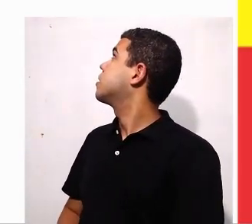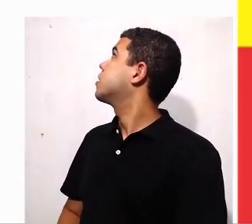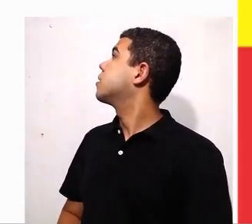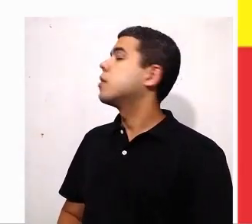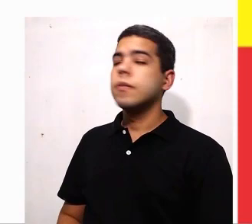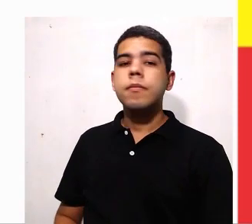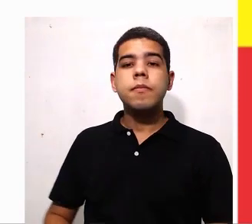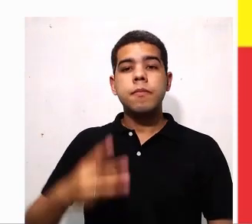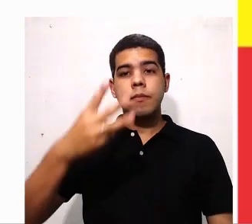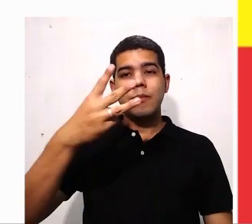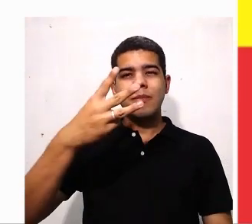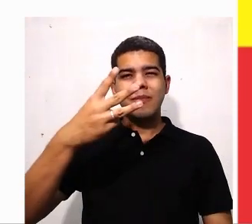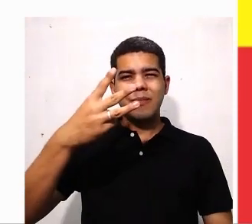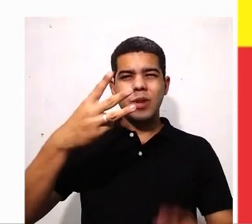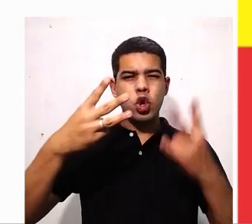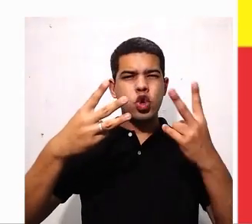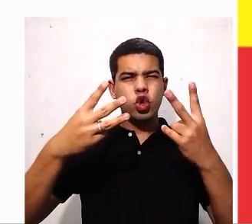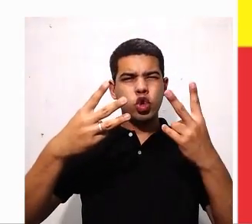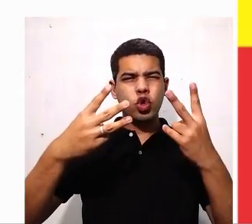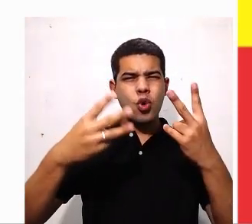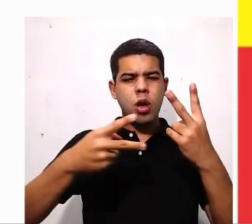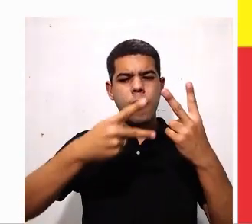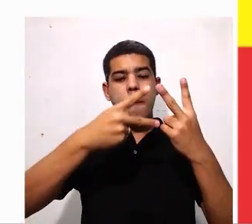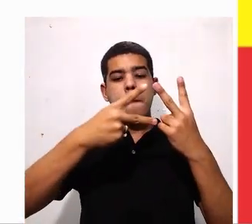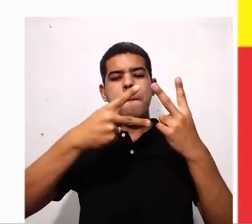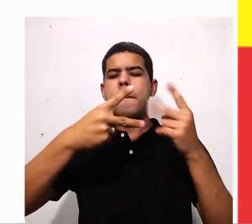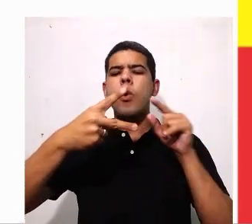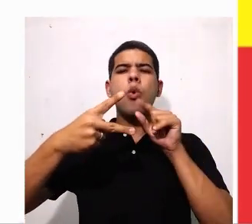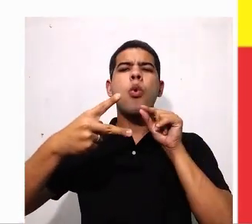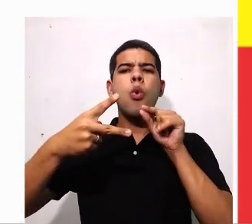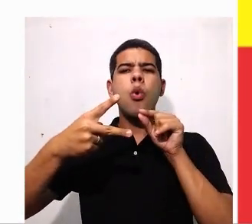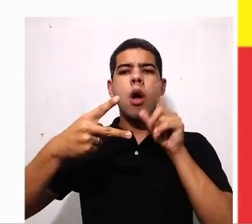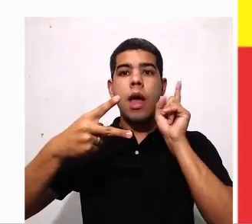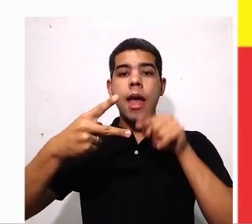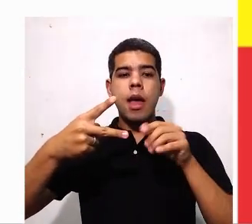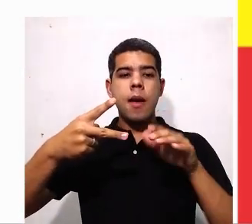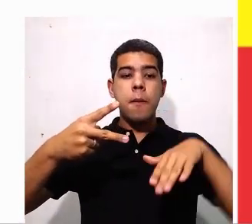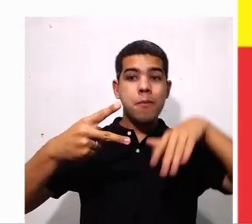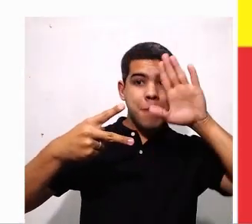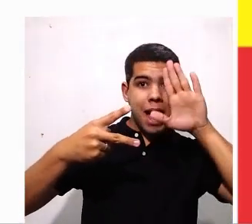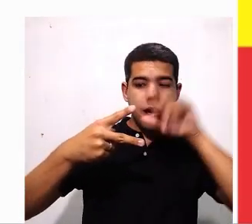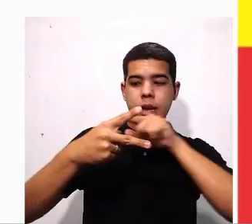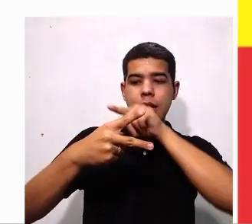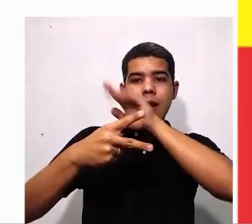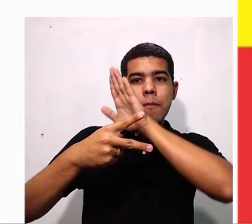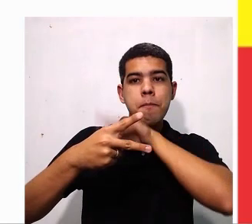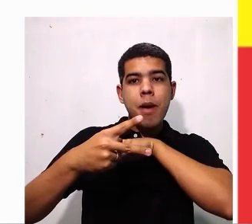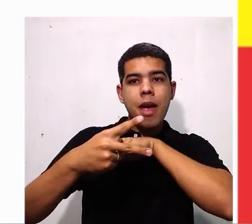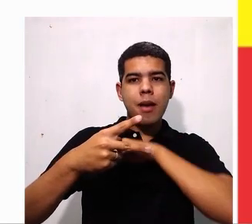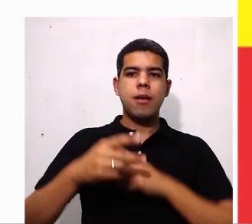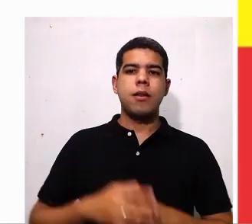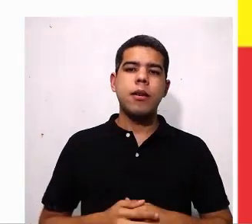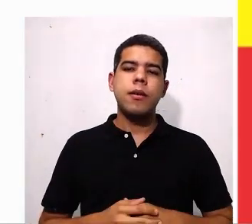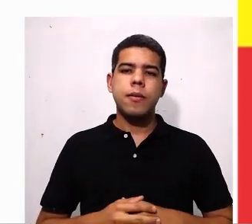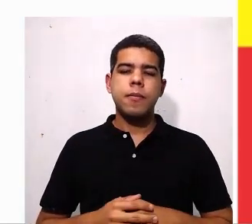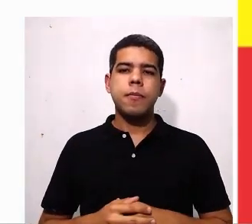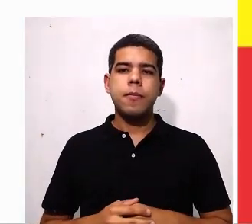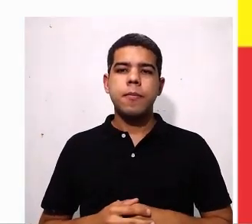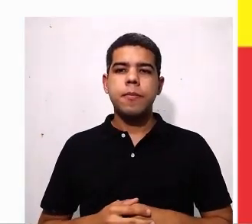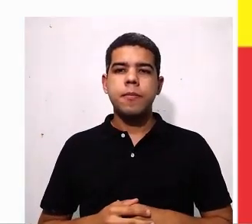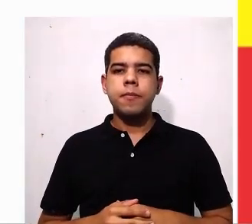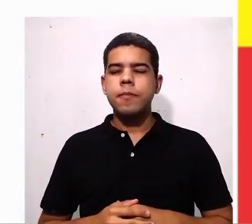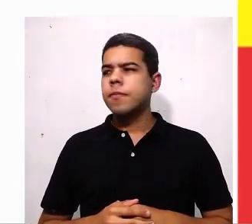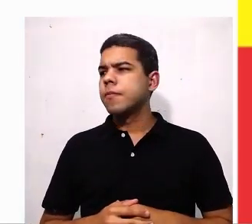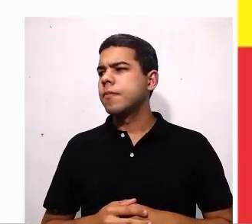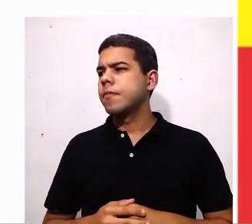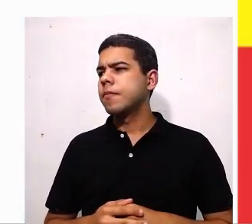o símbolo de menor que. Então, o 3 é menor que a soma. Então, peguei o lado 3 e vou pegar os outros lados.